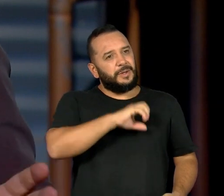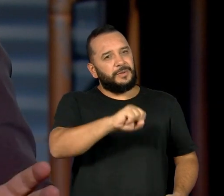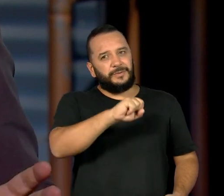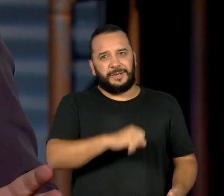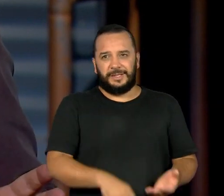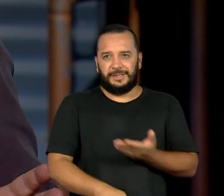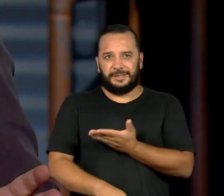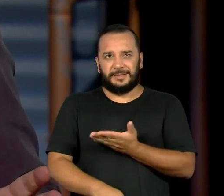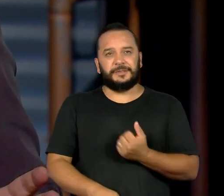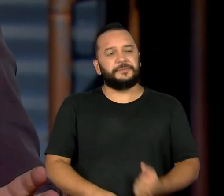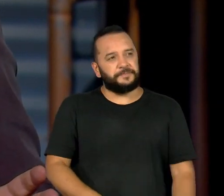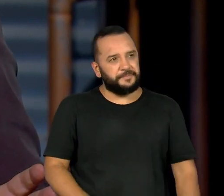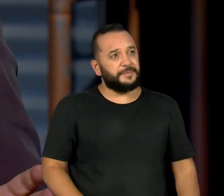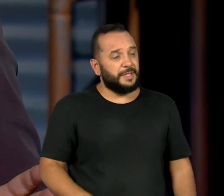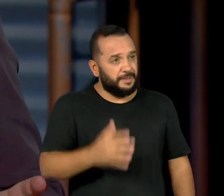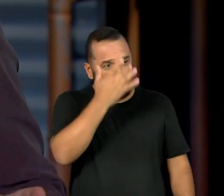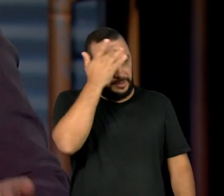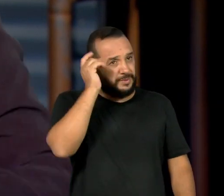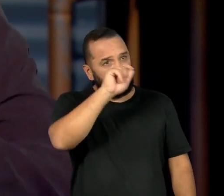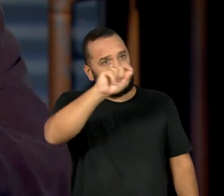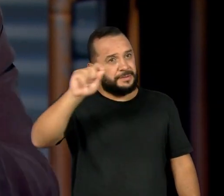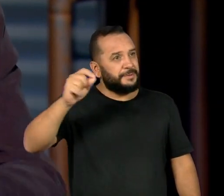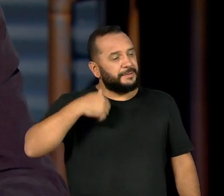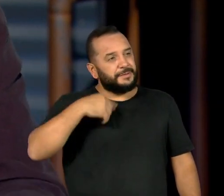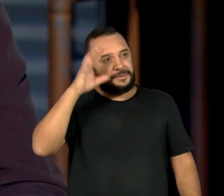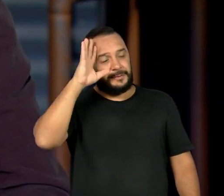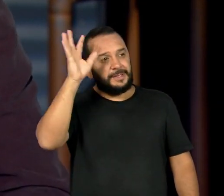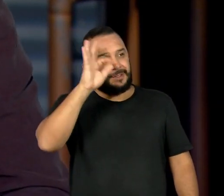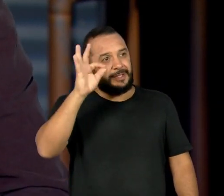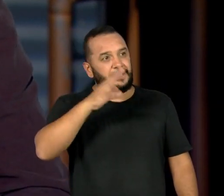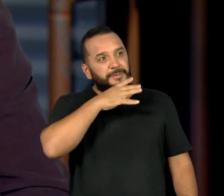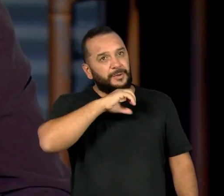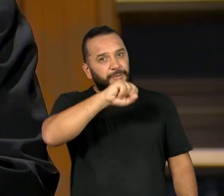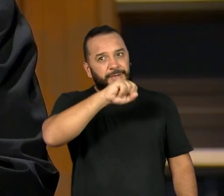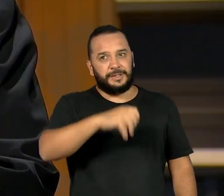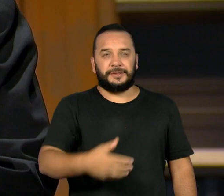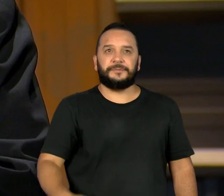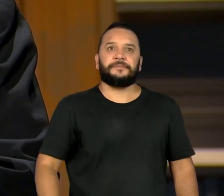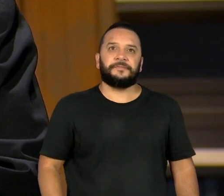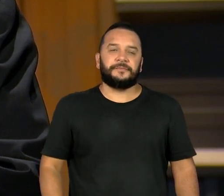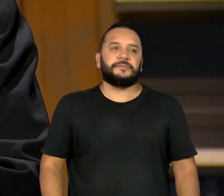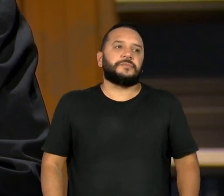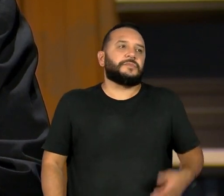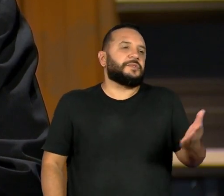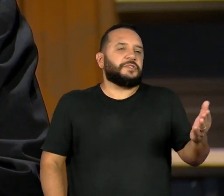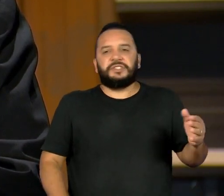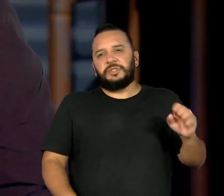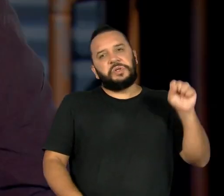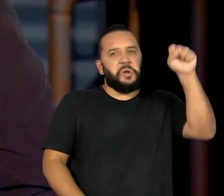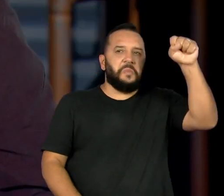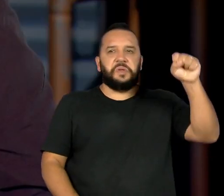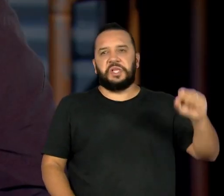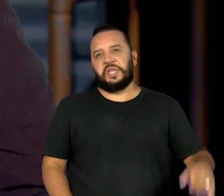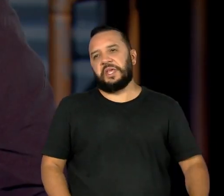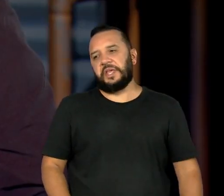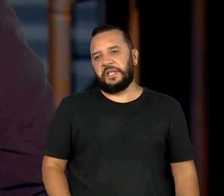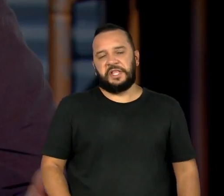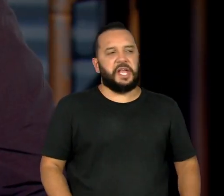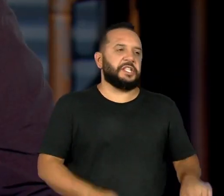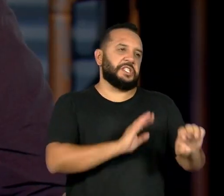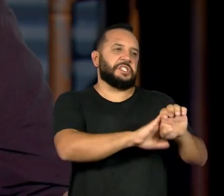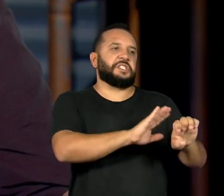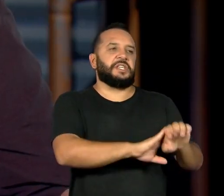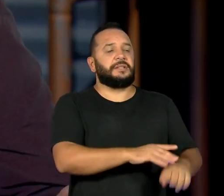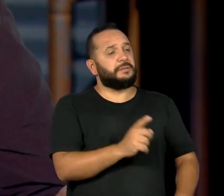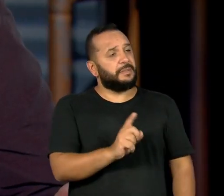entendido ainda. Nós estamos aqui, o Paulo Freire ainda é tratado como se fosse assim, um comunista, E, no